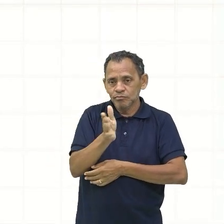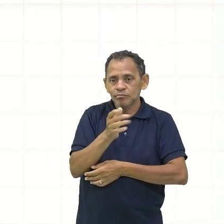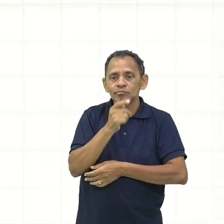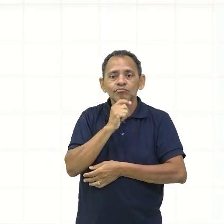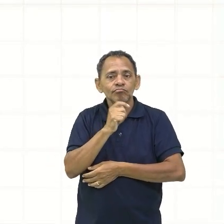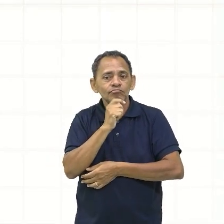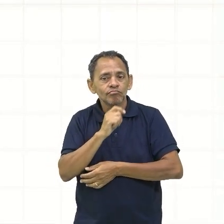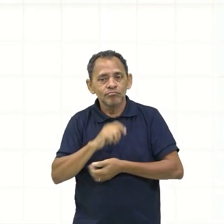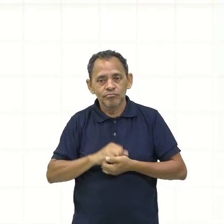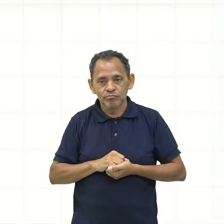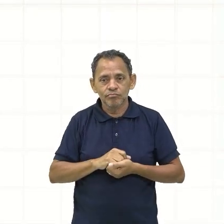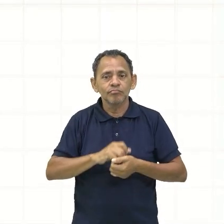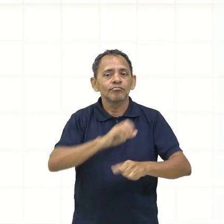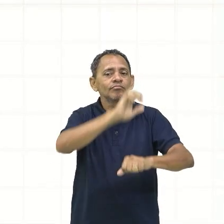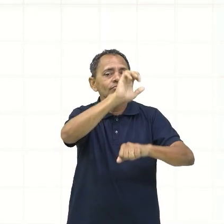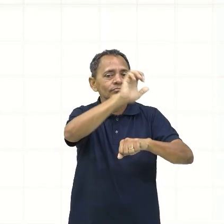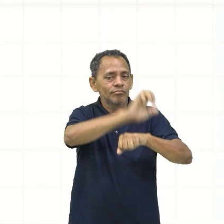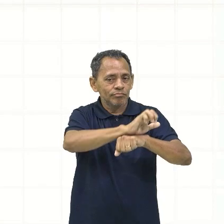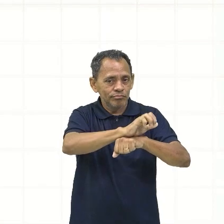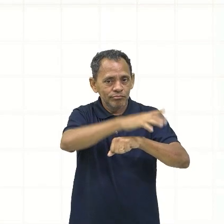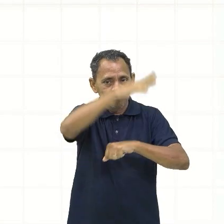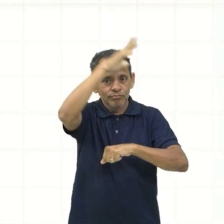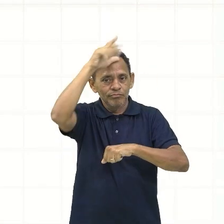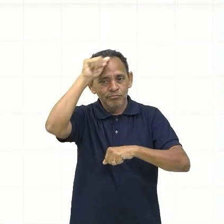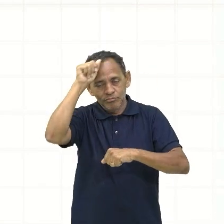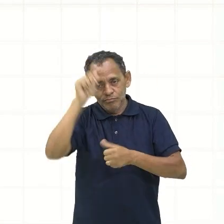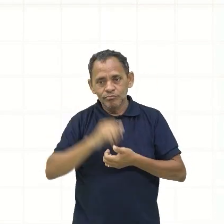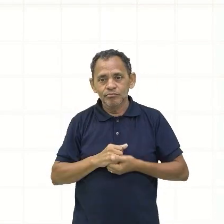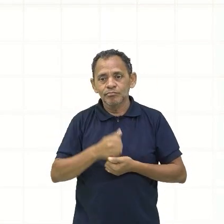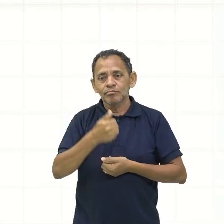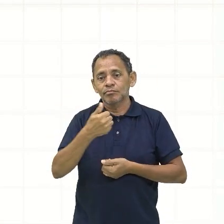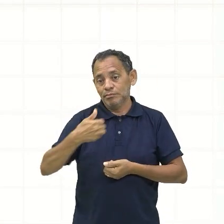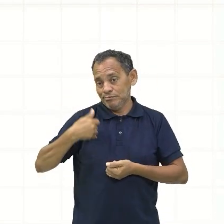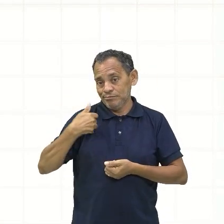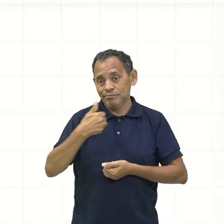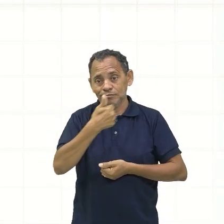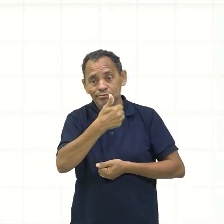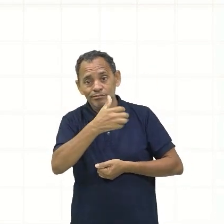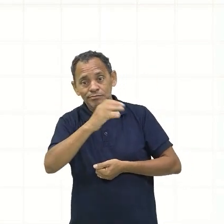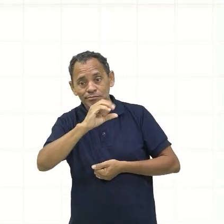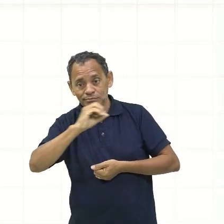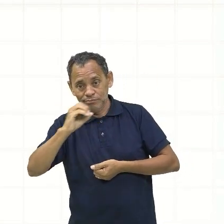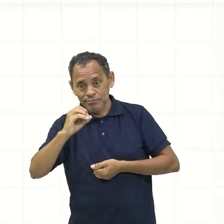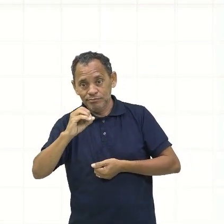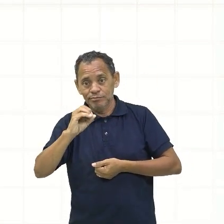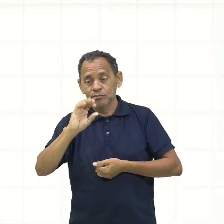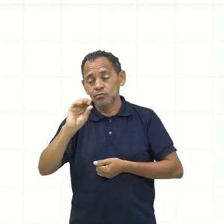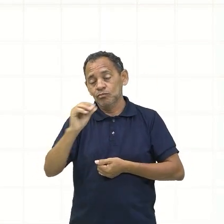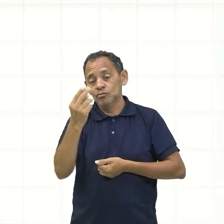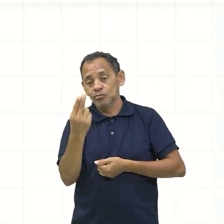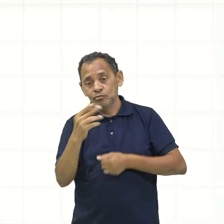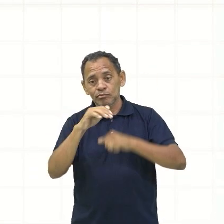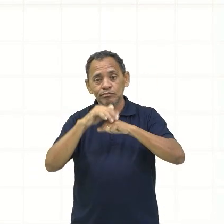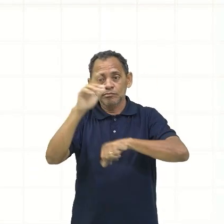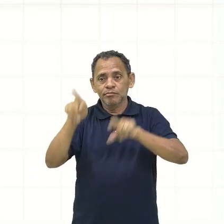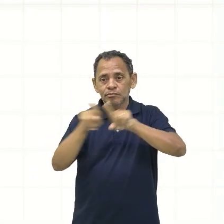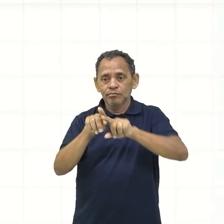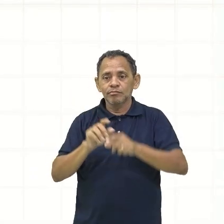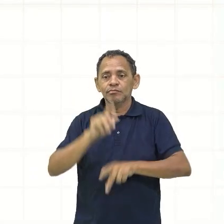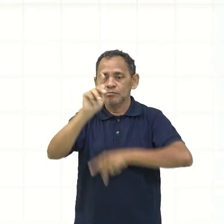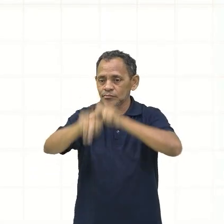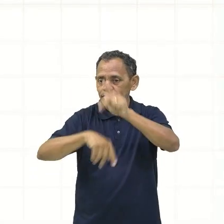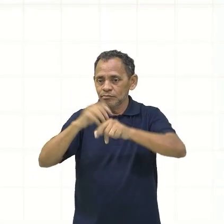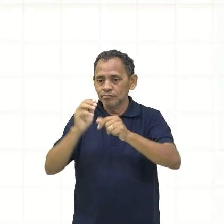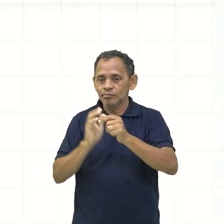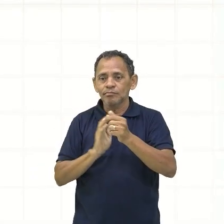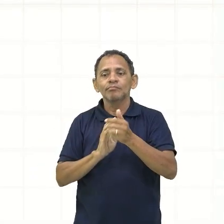do Amazonas com 100 anos ou mais de idade. E essa população de idosos acima de 100